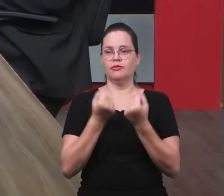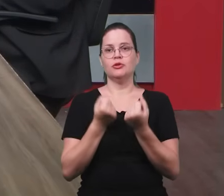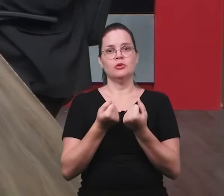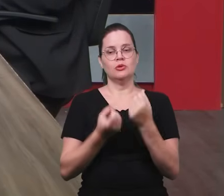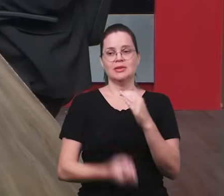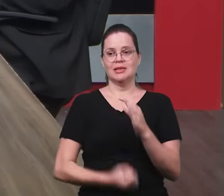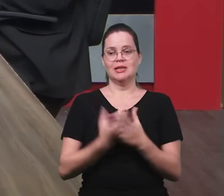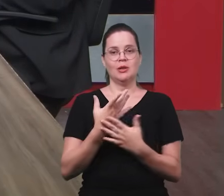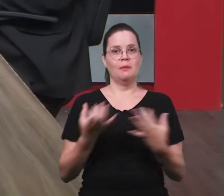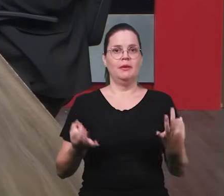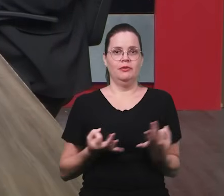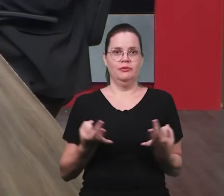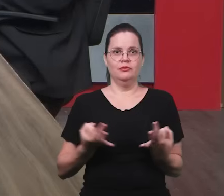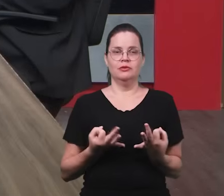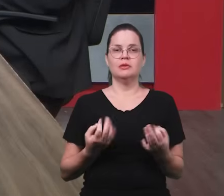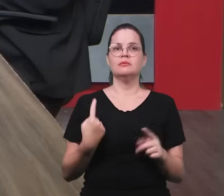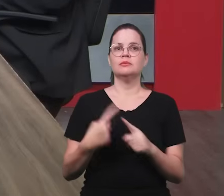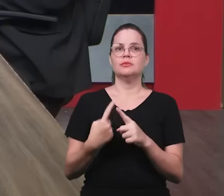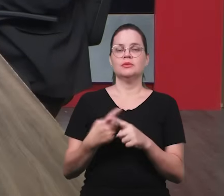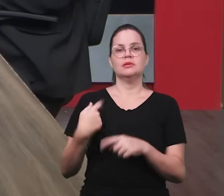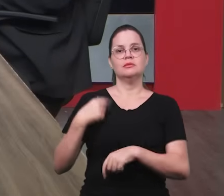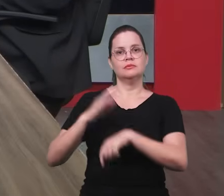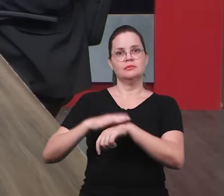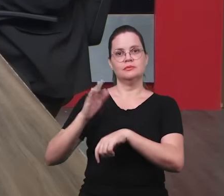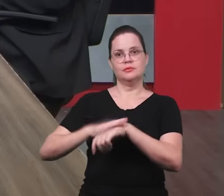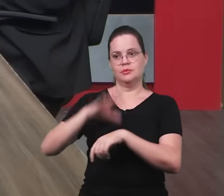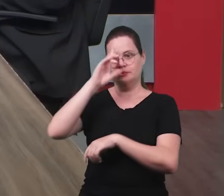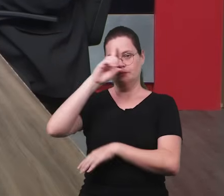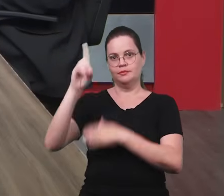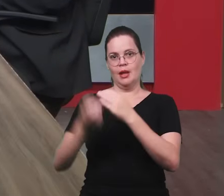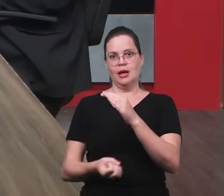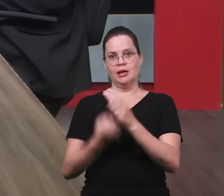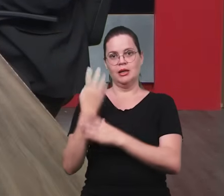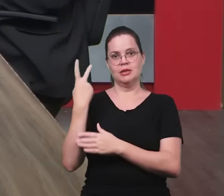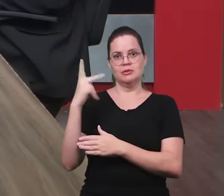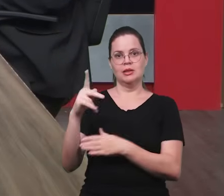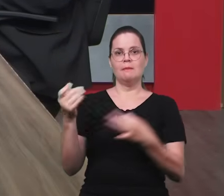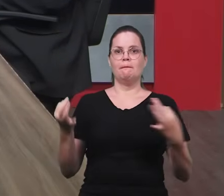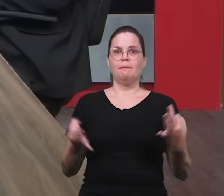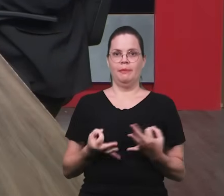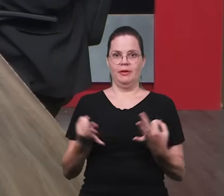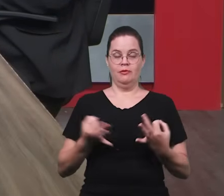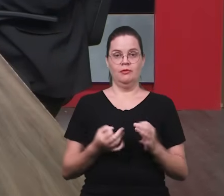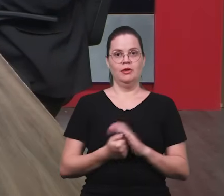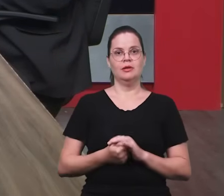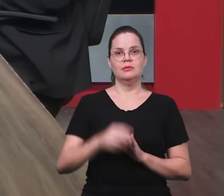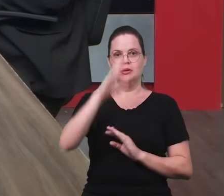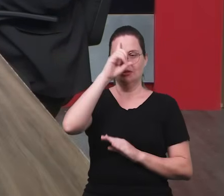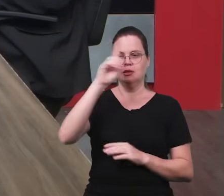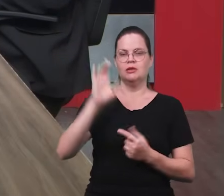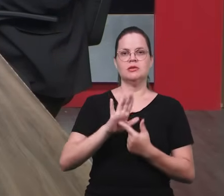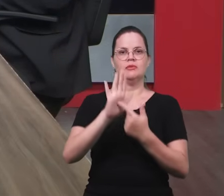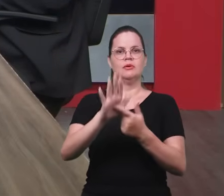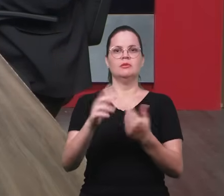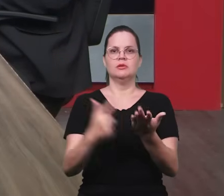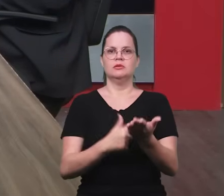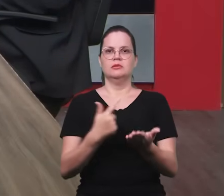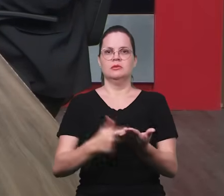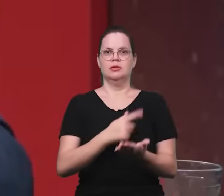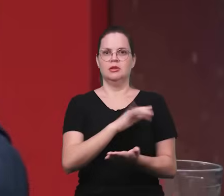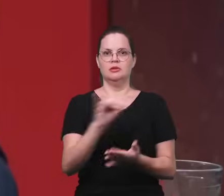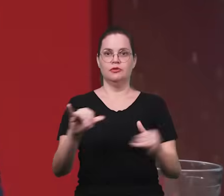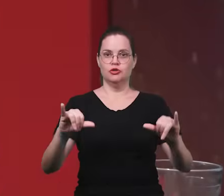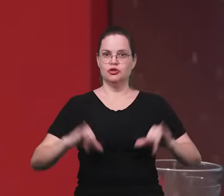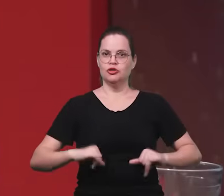tudo perfeito. A obra, a criação de Deus, ela é perfeita. E Deus estava mostrando no livro de Jó a